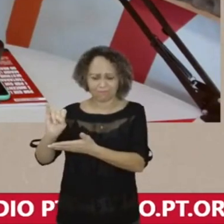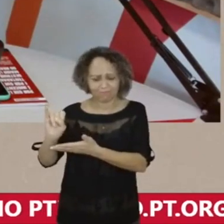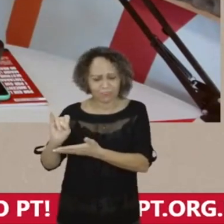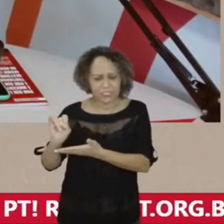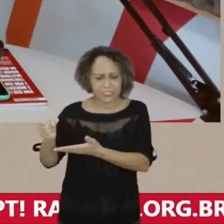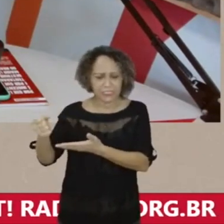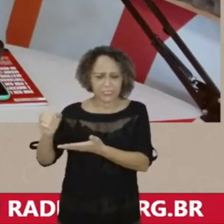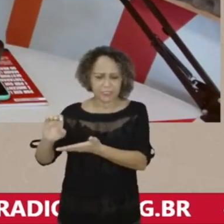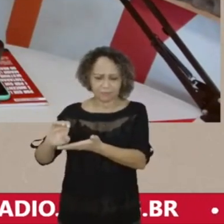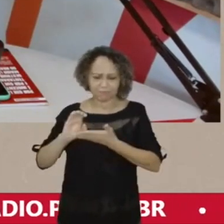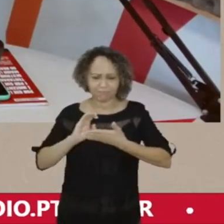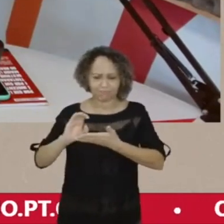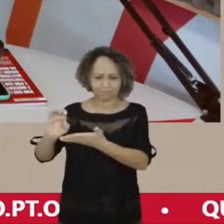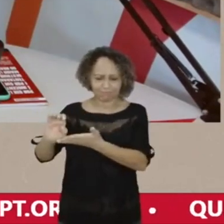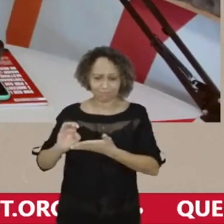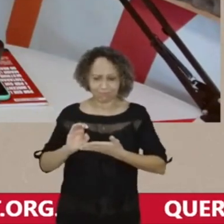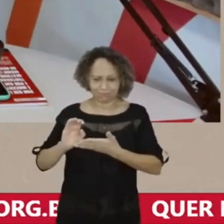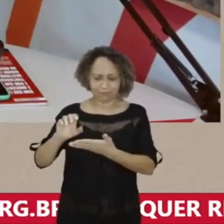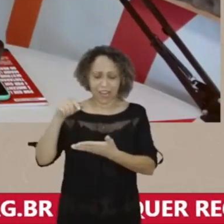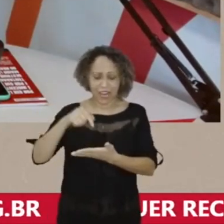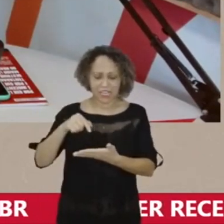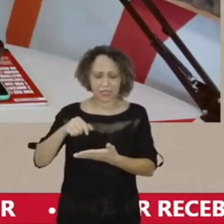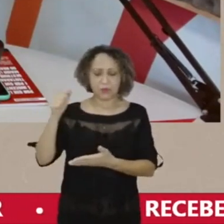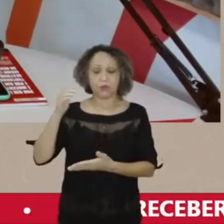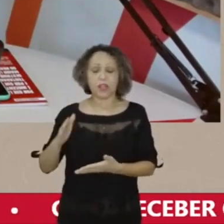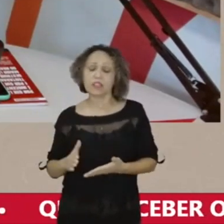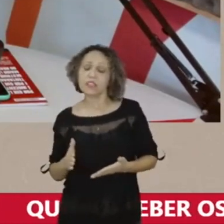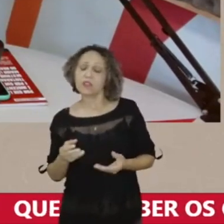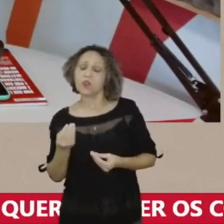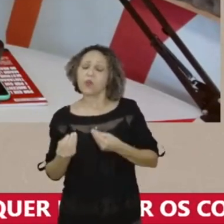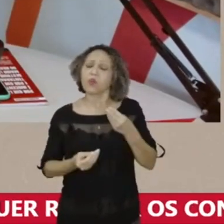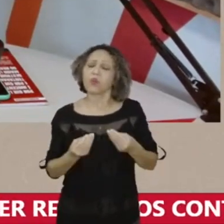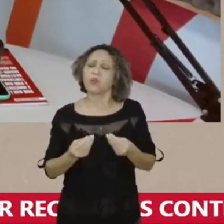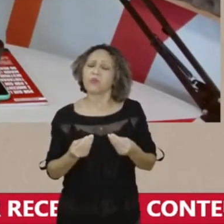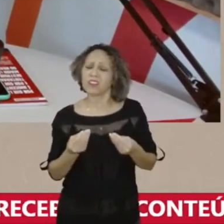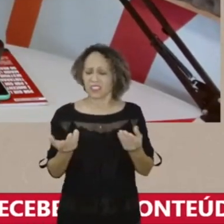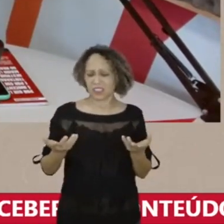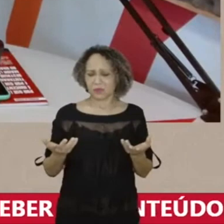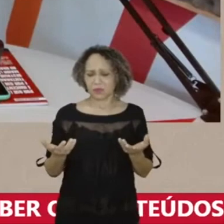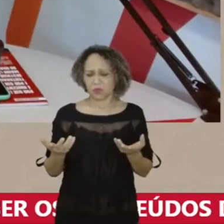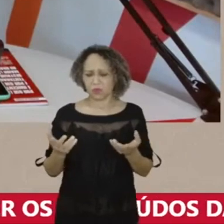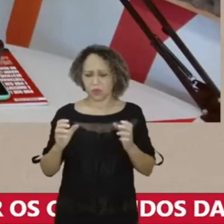país, do futuro mais verde, ou isso tem que ser feito de fato por uma empresa estatal?